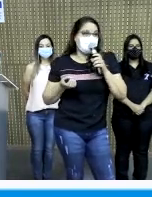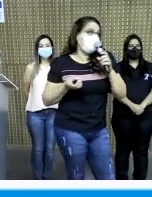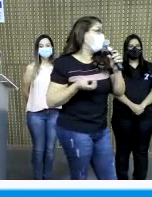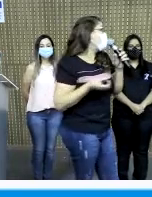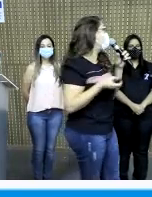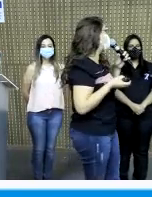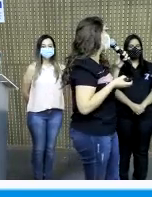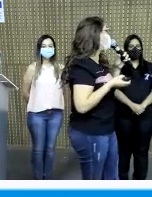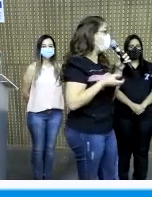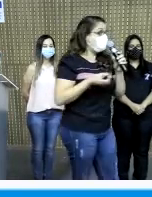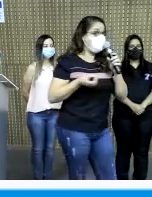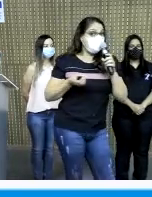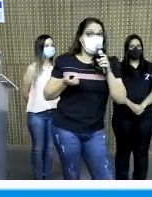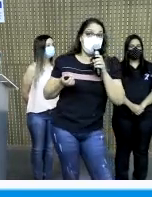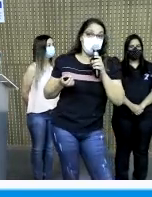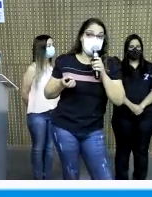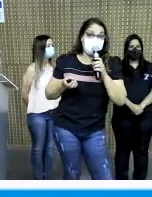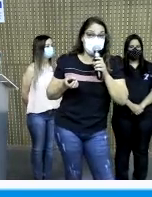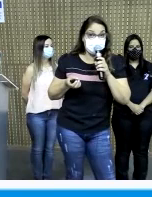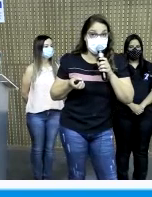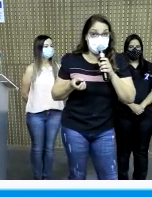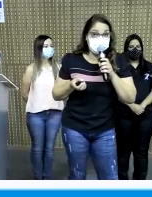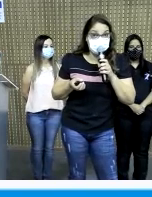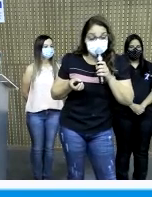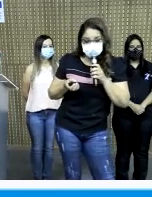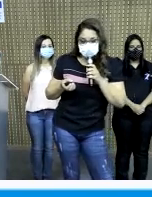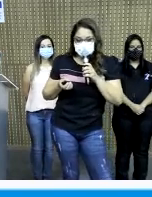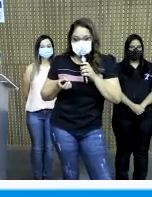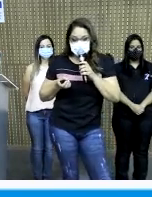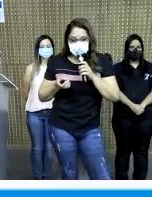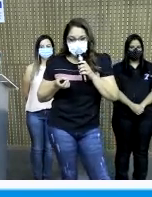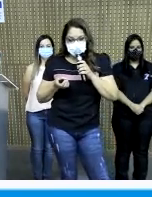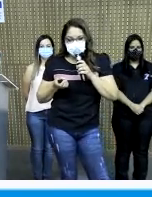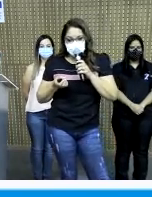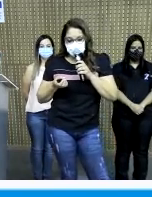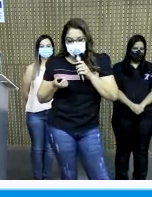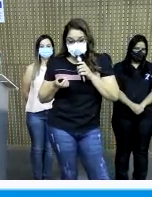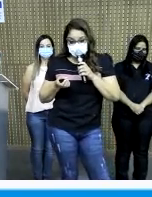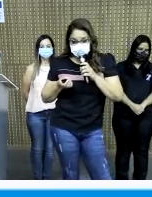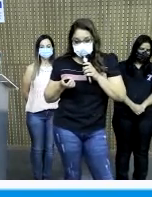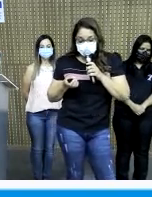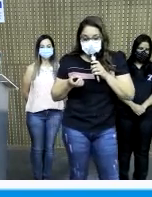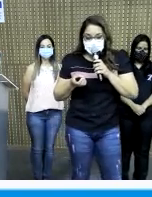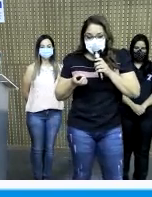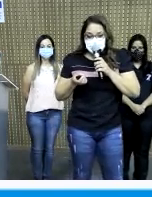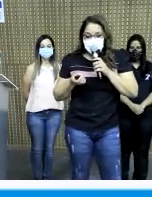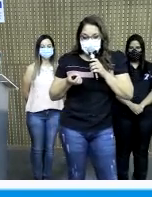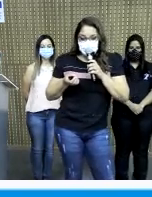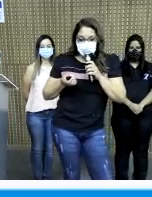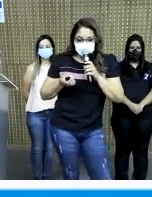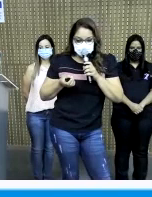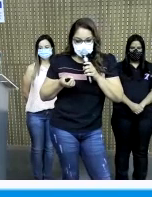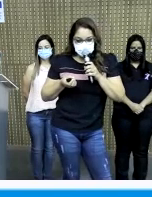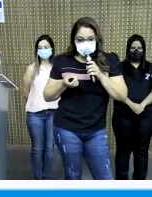demora, nós teríamos que apresentar aqui números bem significativos e não estamos apresentando. Então, aqui realmente é registro.